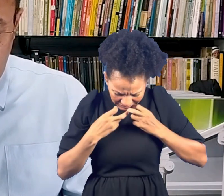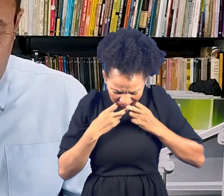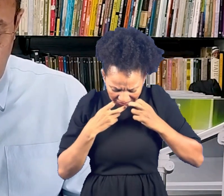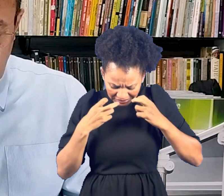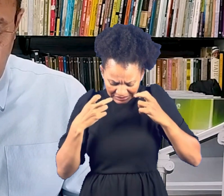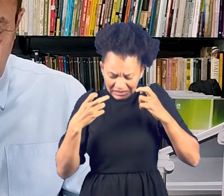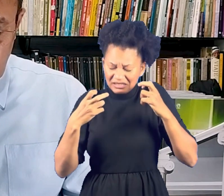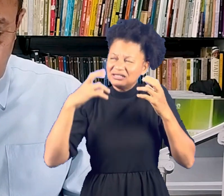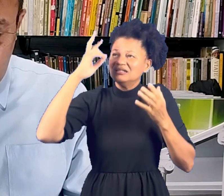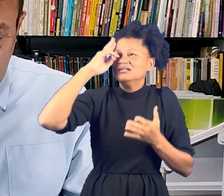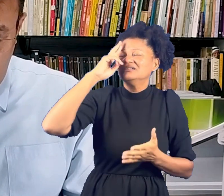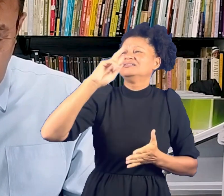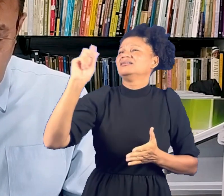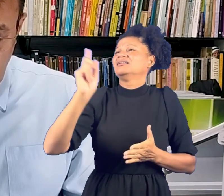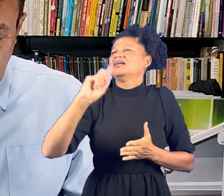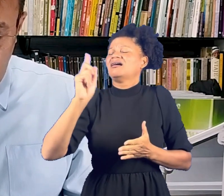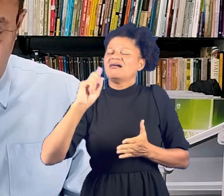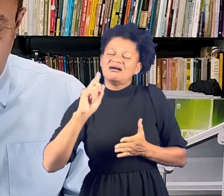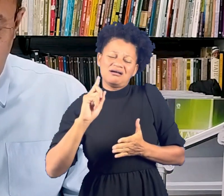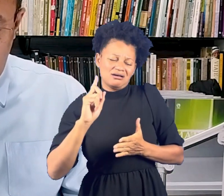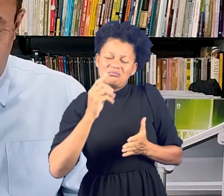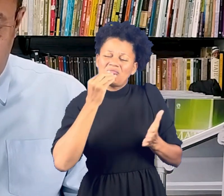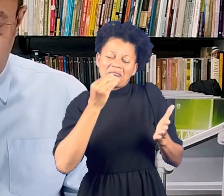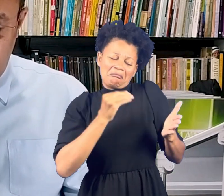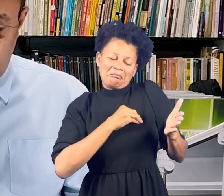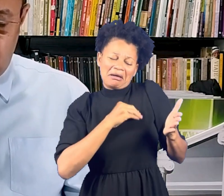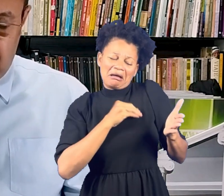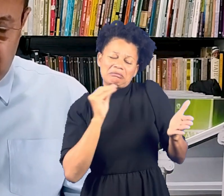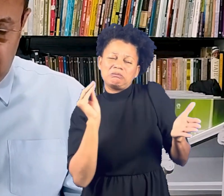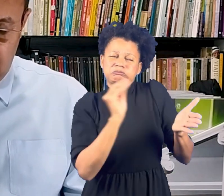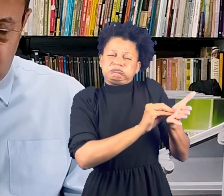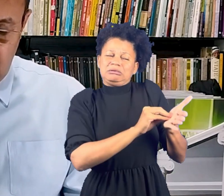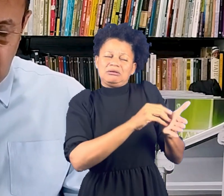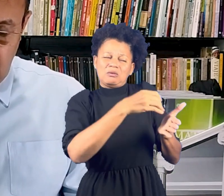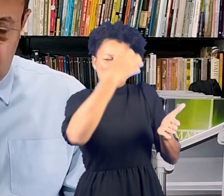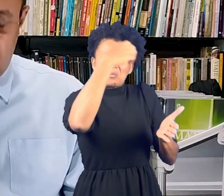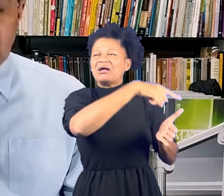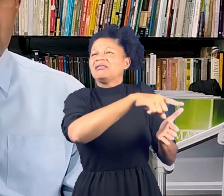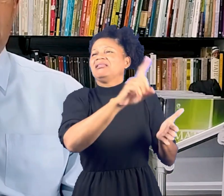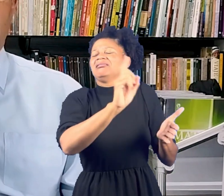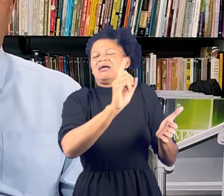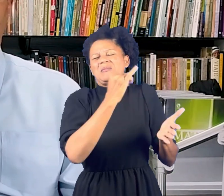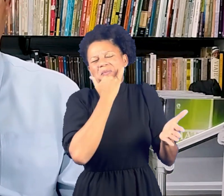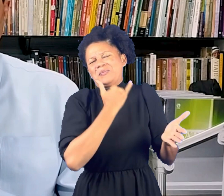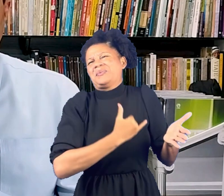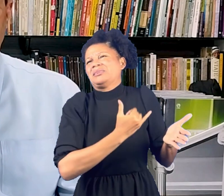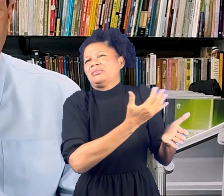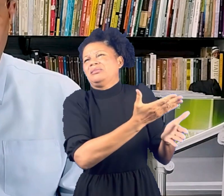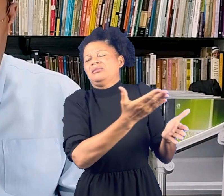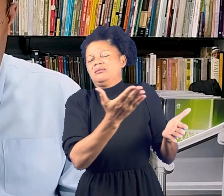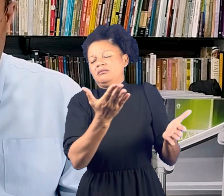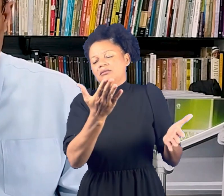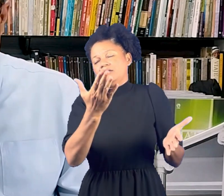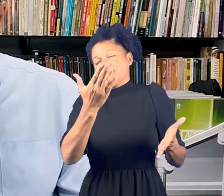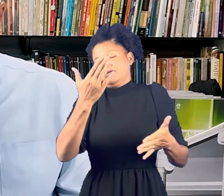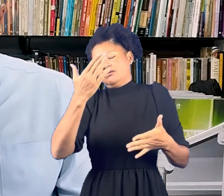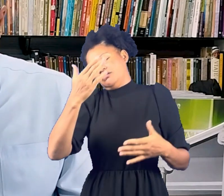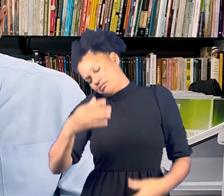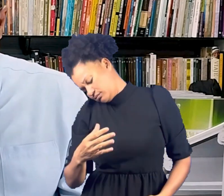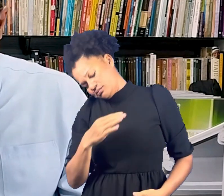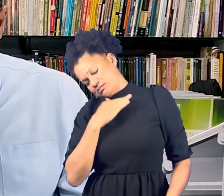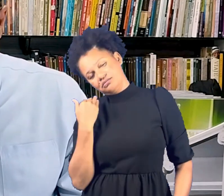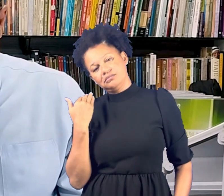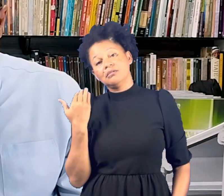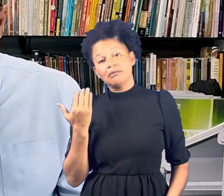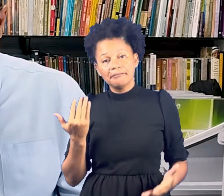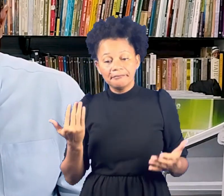com grande voz: Senhor, não lhes imputes este pecado. E tendo dito isto,